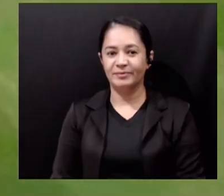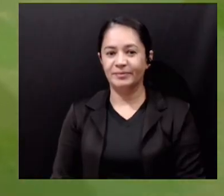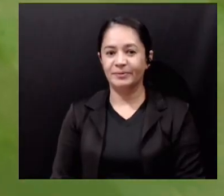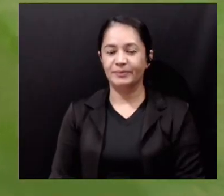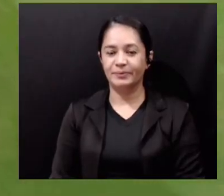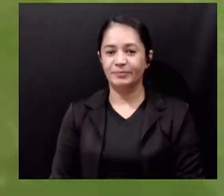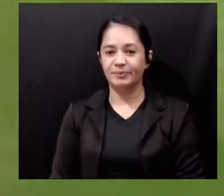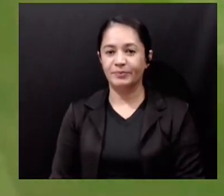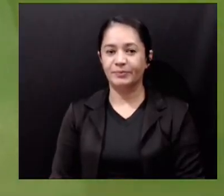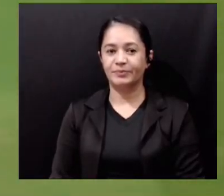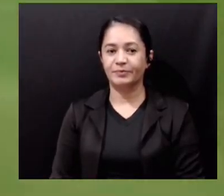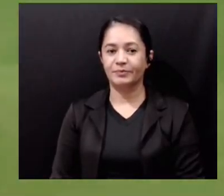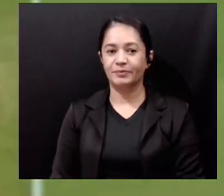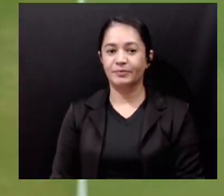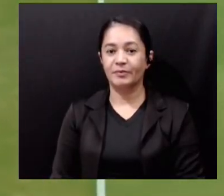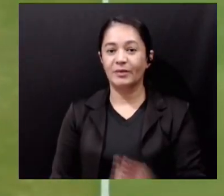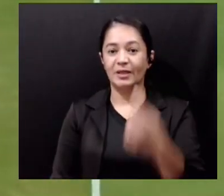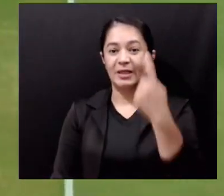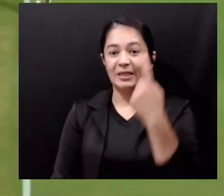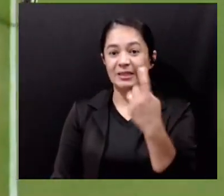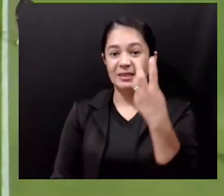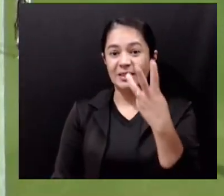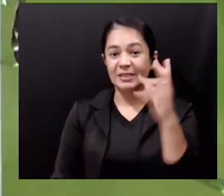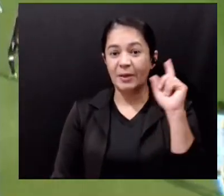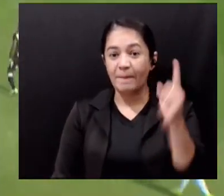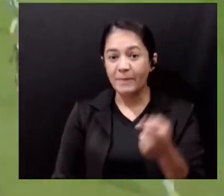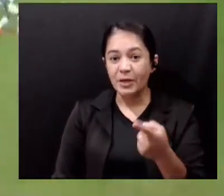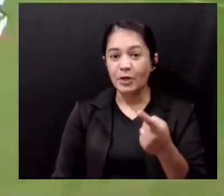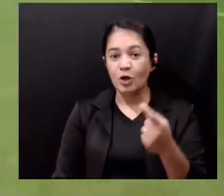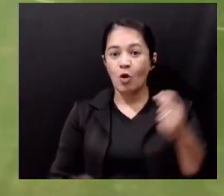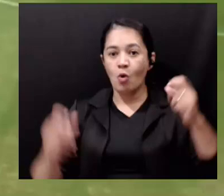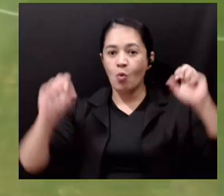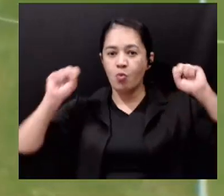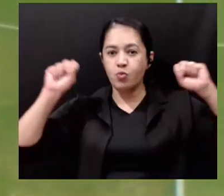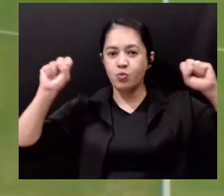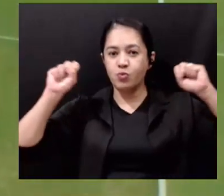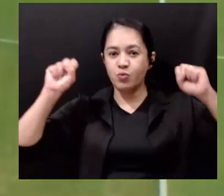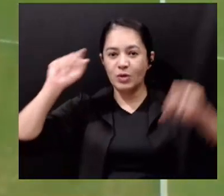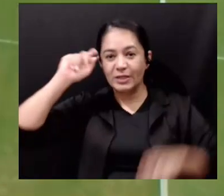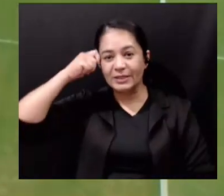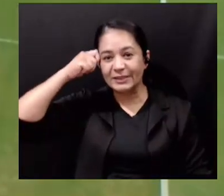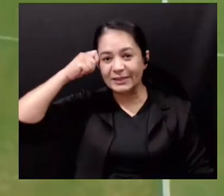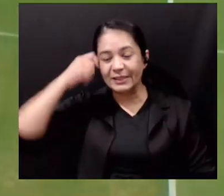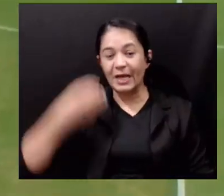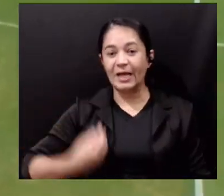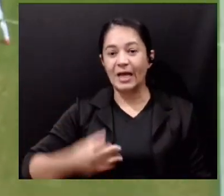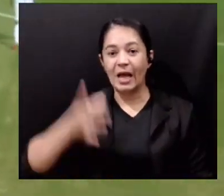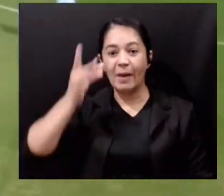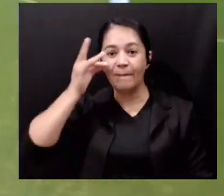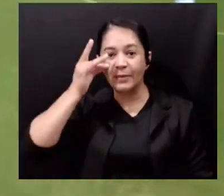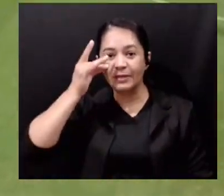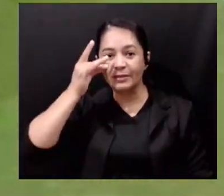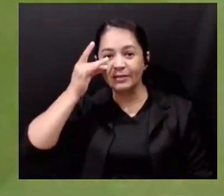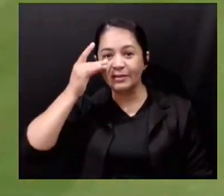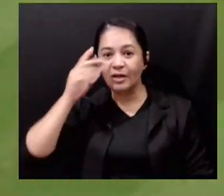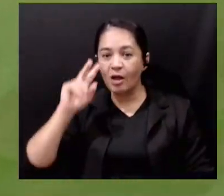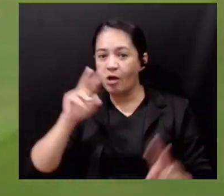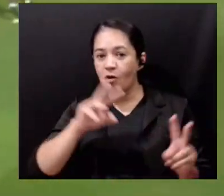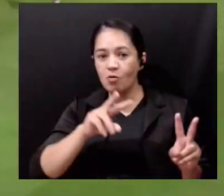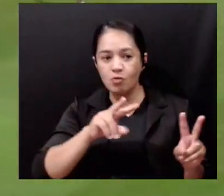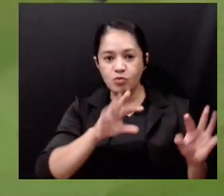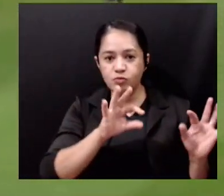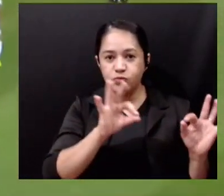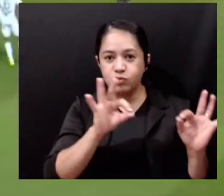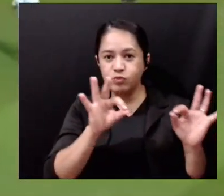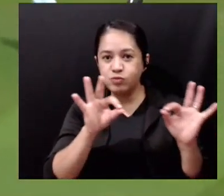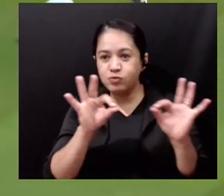Os 13.347 torcedores pontepretanos presentes no Majestoso viram um começo de jogo agitado, mas